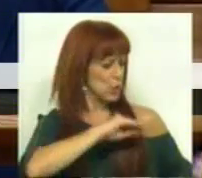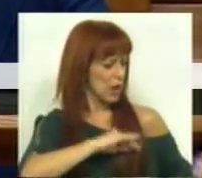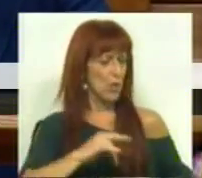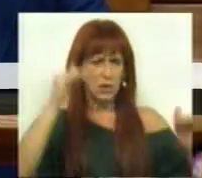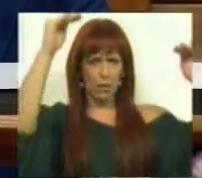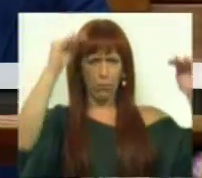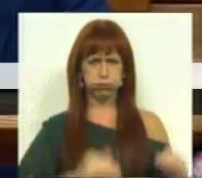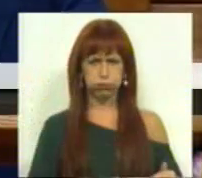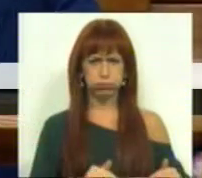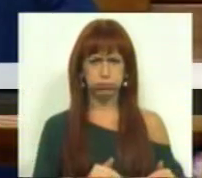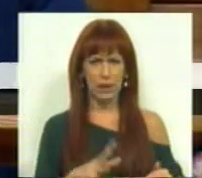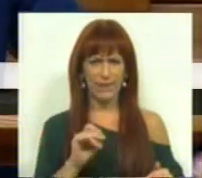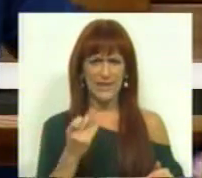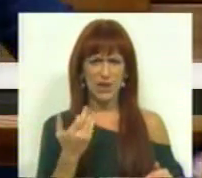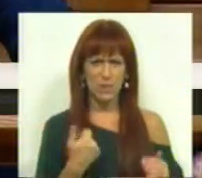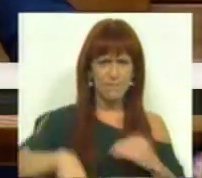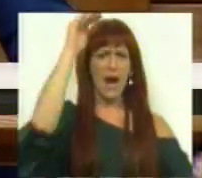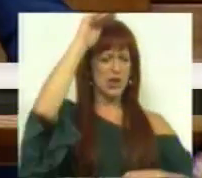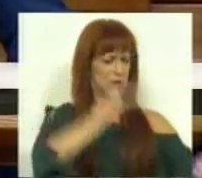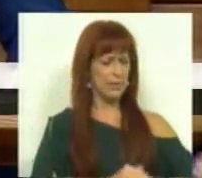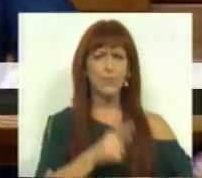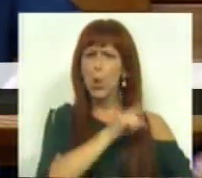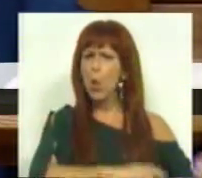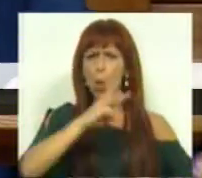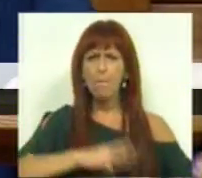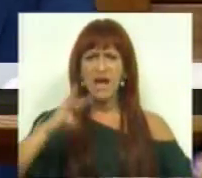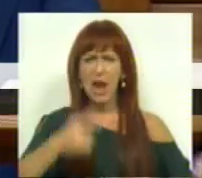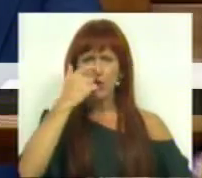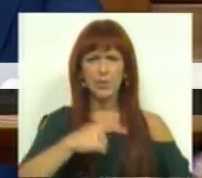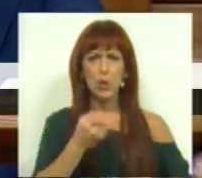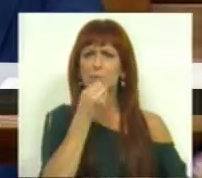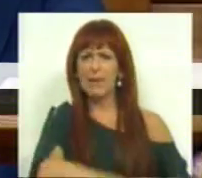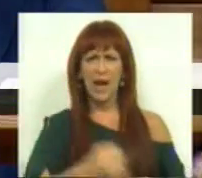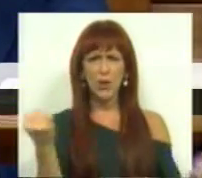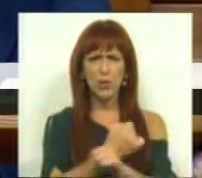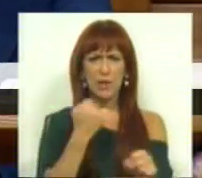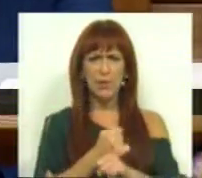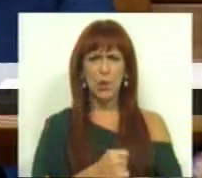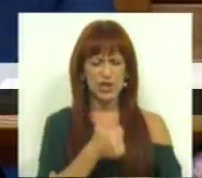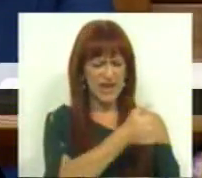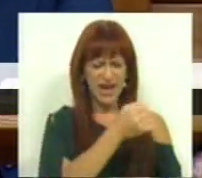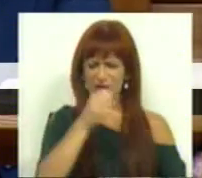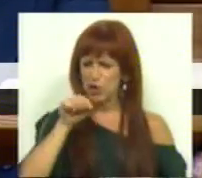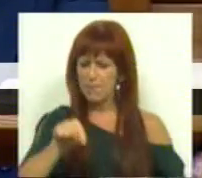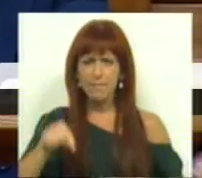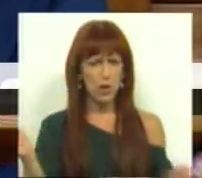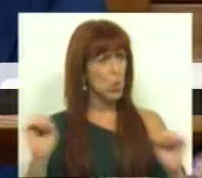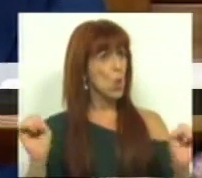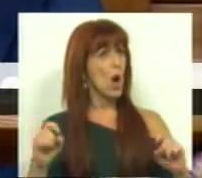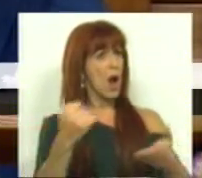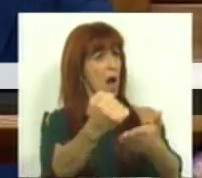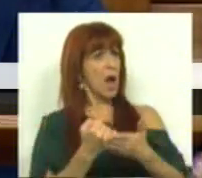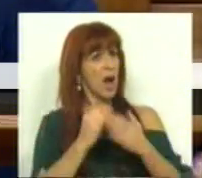salários recuaram mais de uma década. São mais de 1 milhão de pessoas sem emprego, mais de meio milhão sem